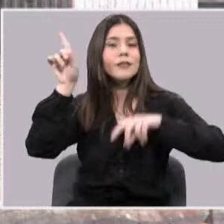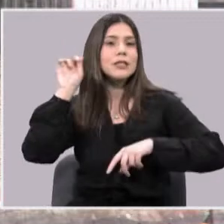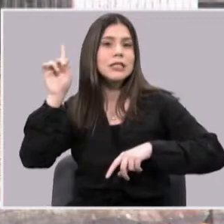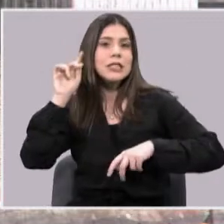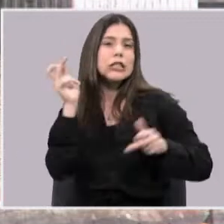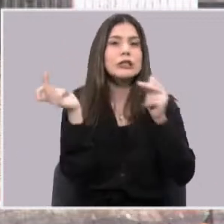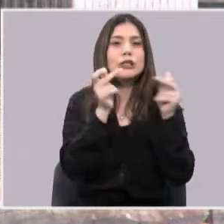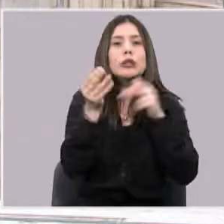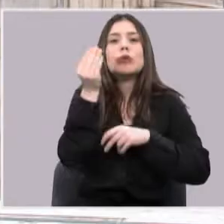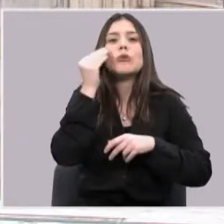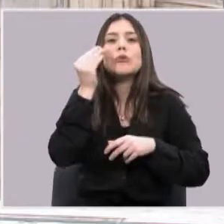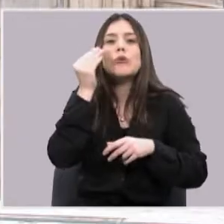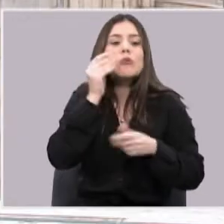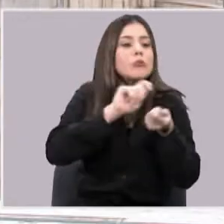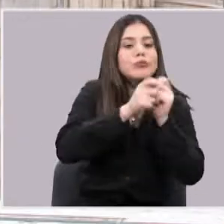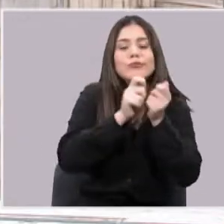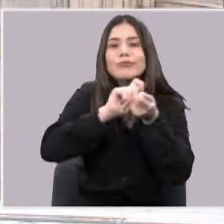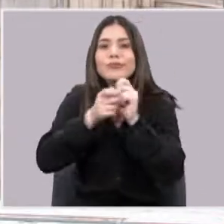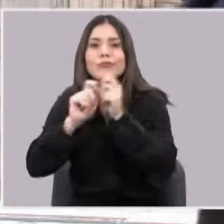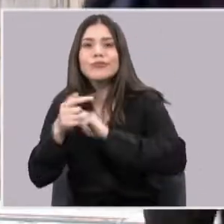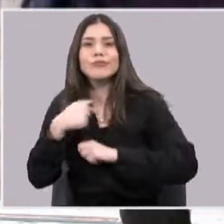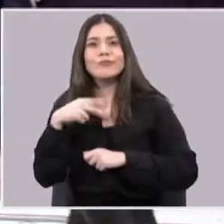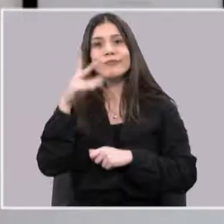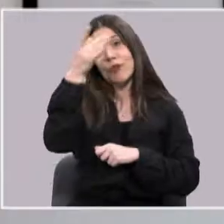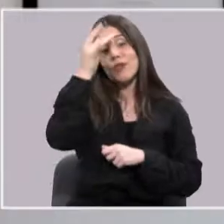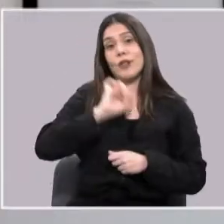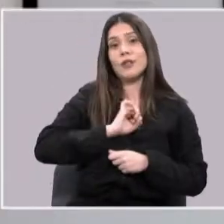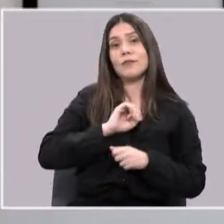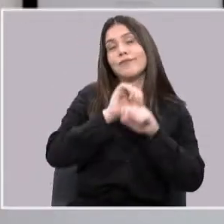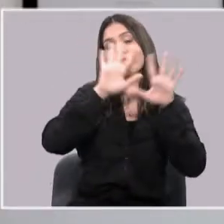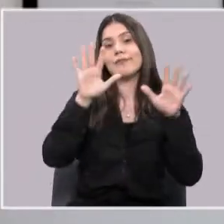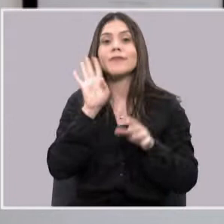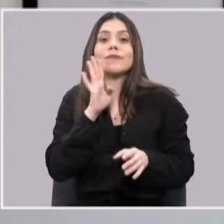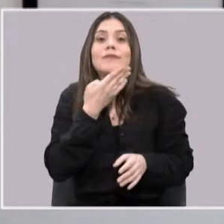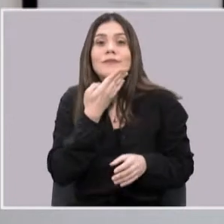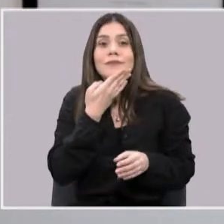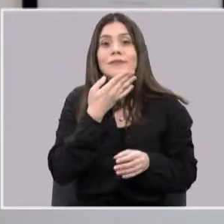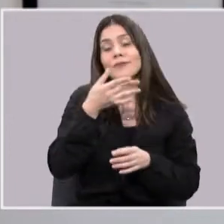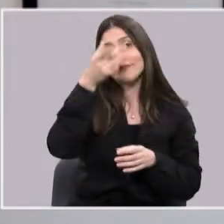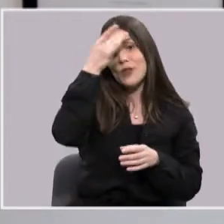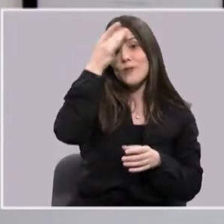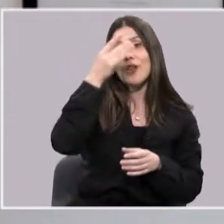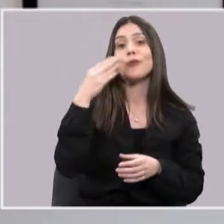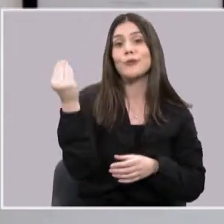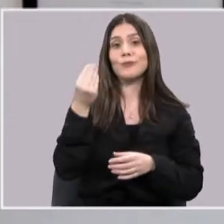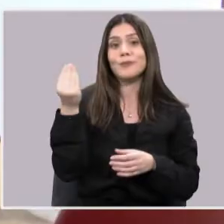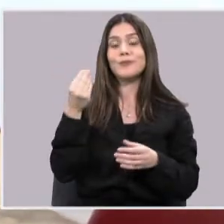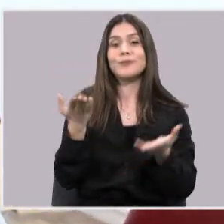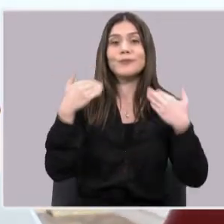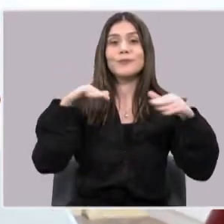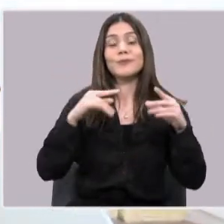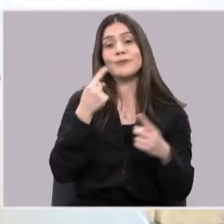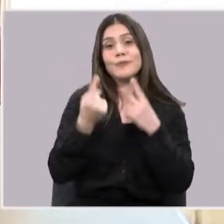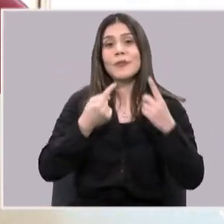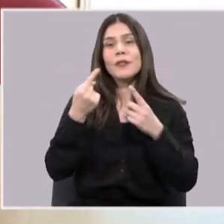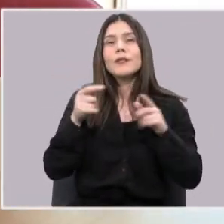fraturantes e para discutir como é que vamos emendar as coisas que estão más ao nosso ver. Claro que isso é muito relativo, dependendo de cada juventude. Também